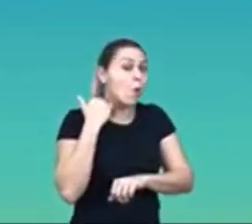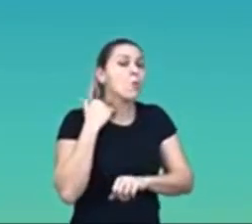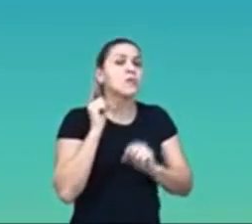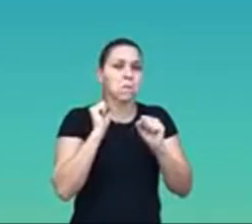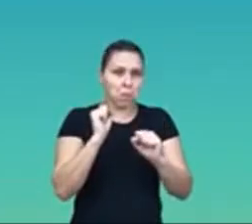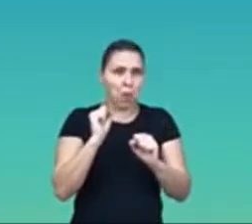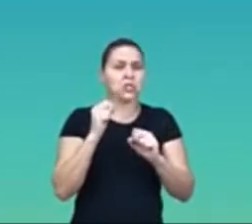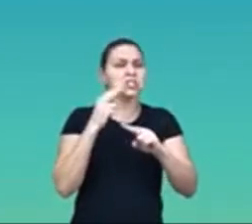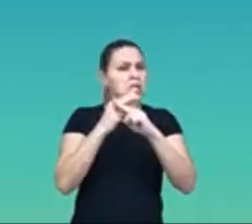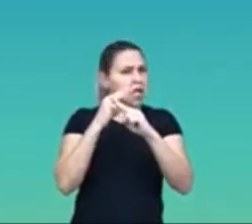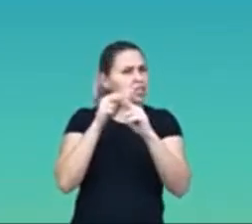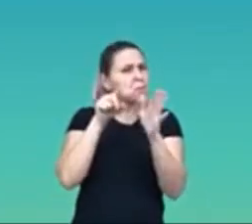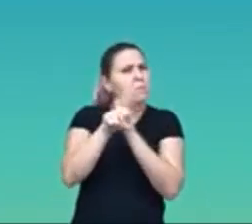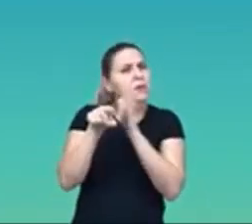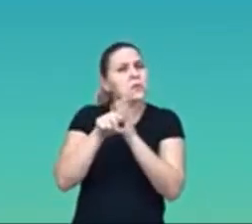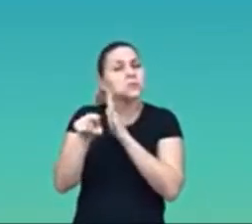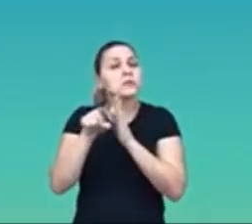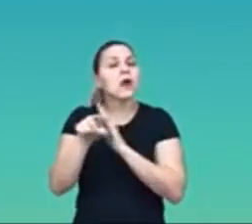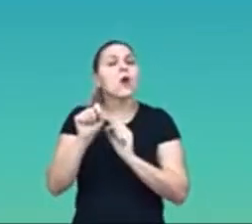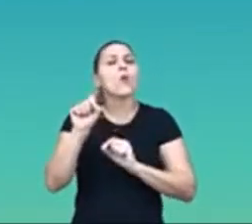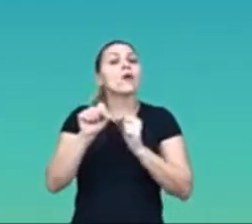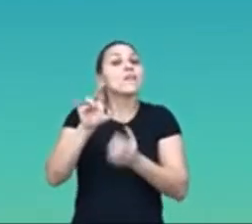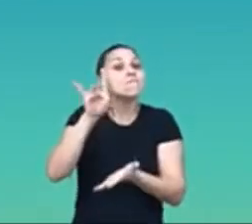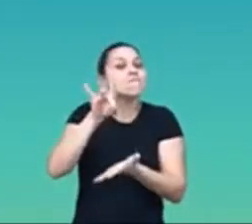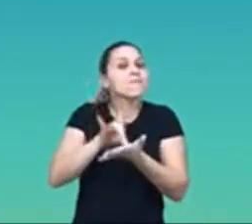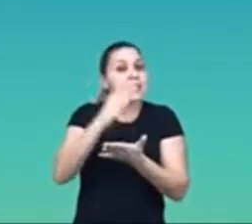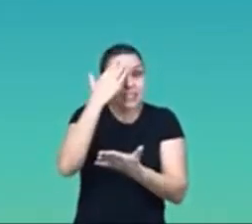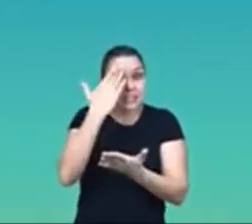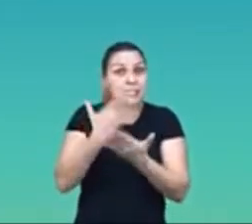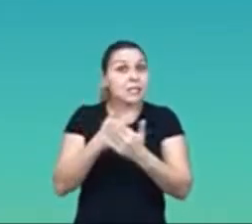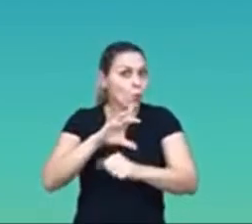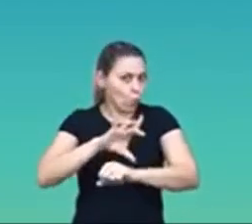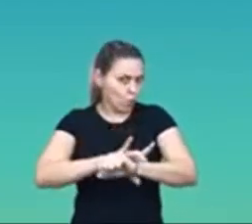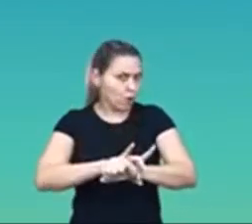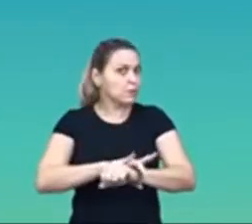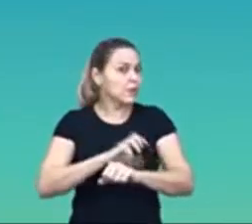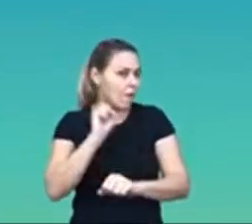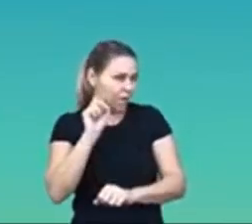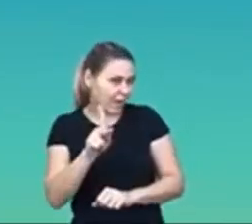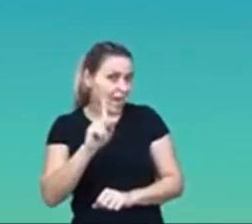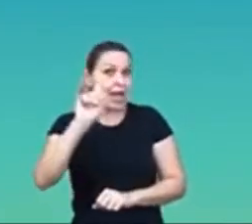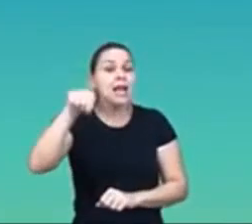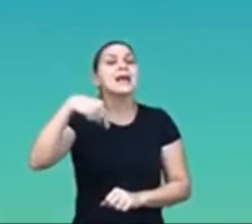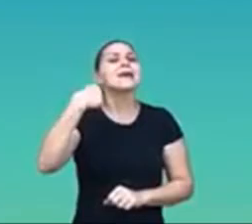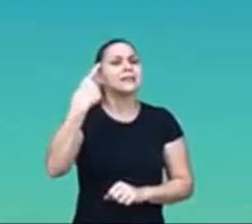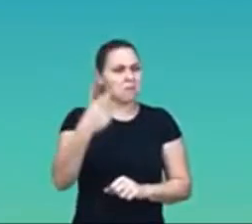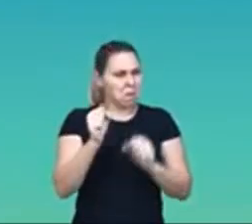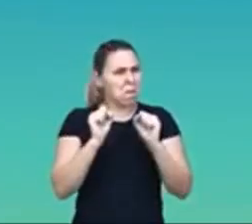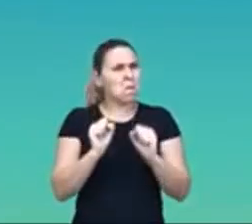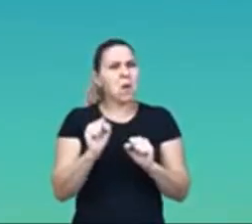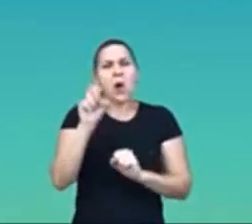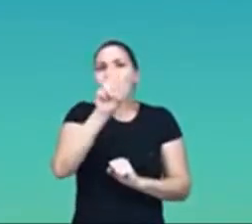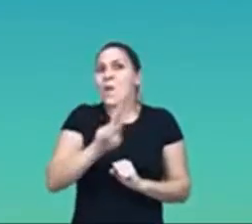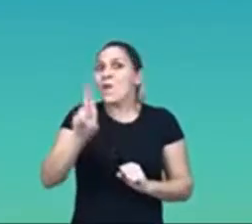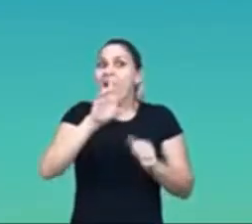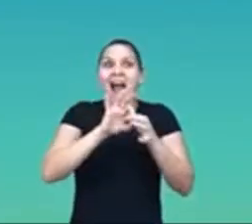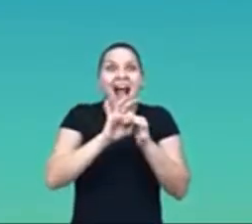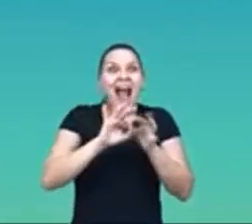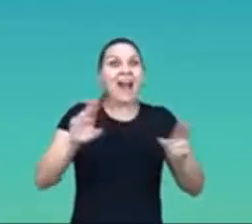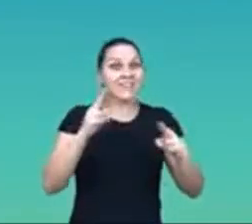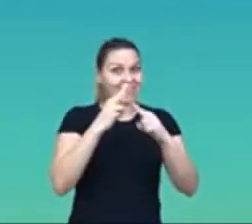Tem pode te fazer mais algumas perguntas para ver que é você mesmo, ok? Aí sim, depois disso, você pode usar à